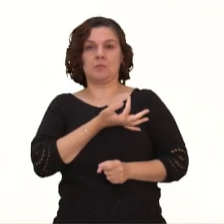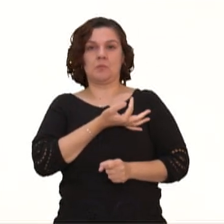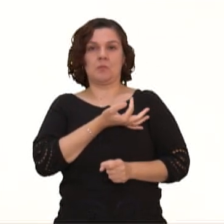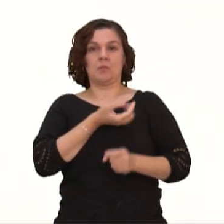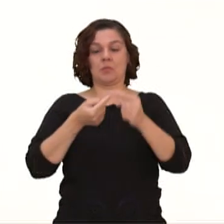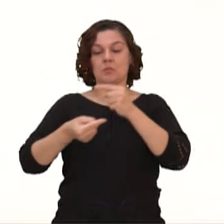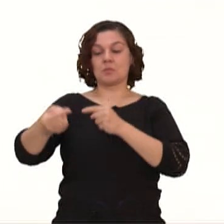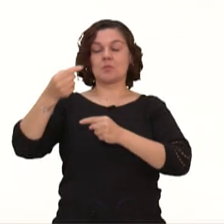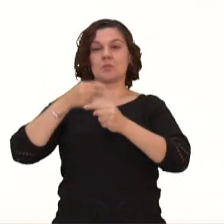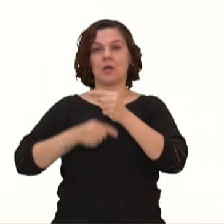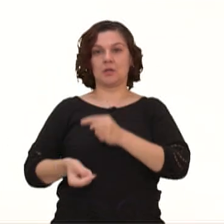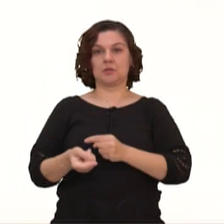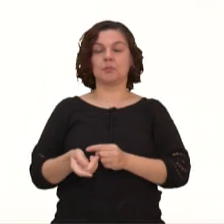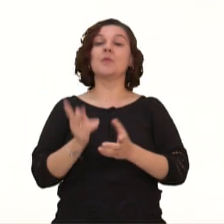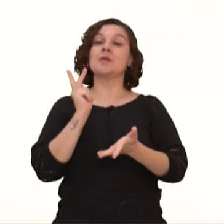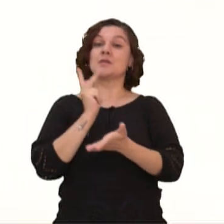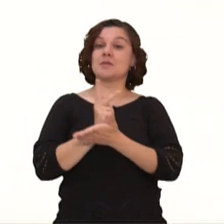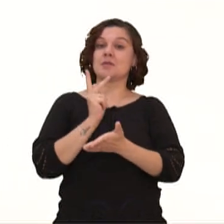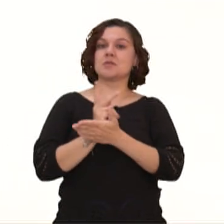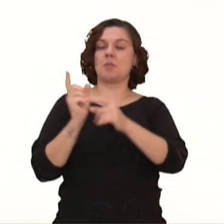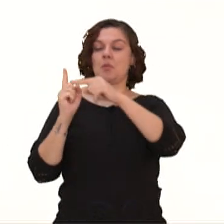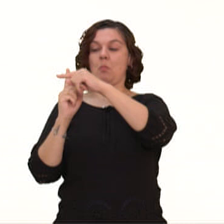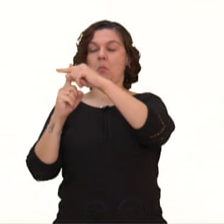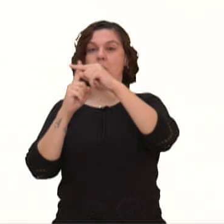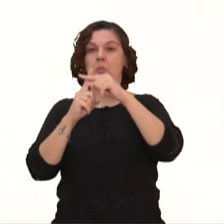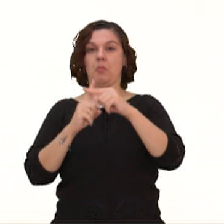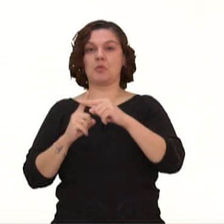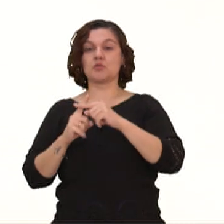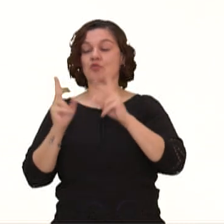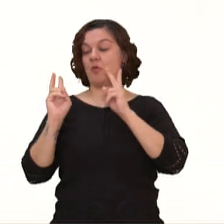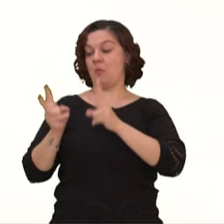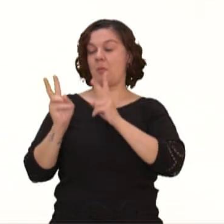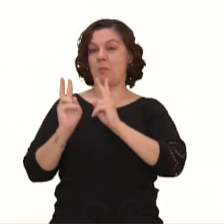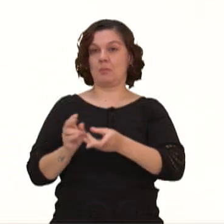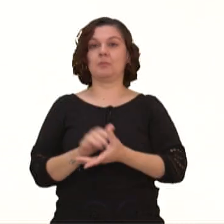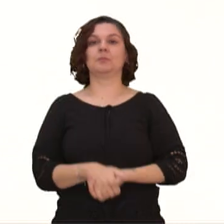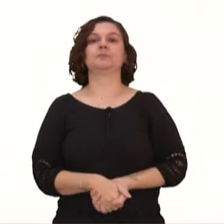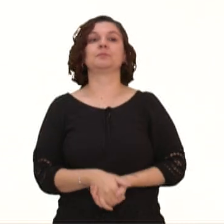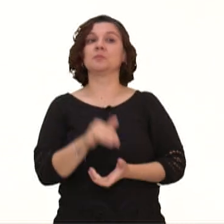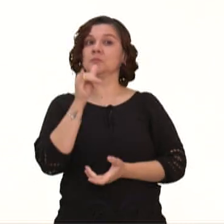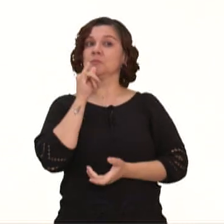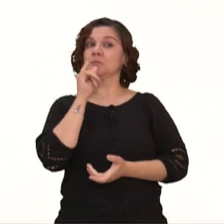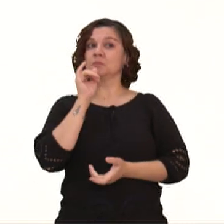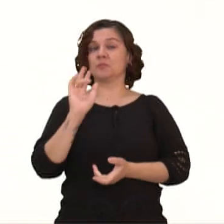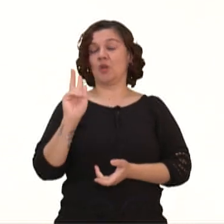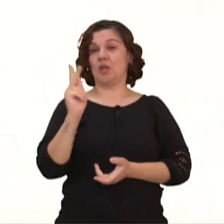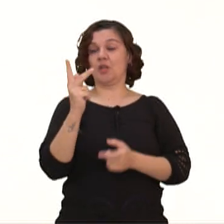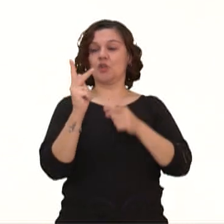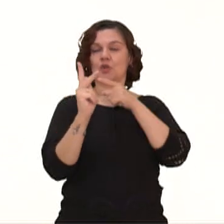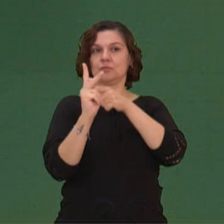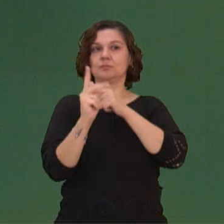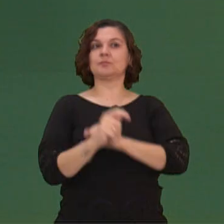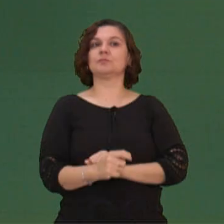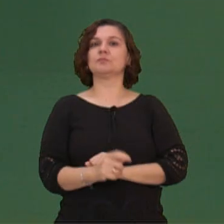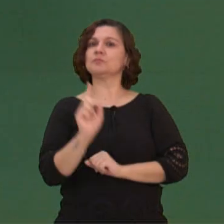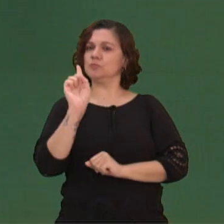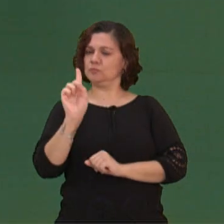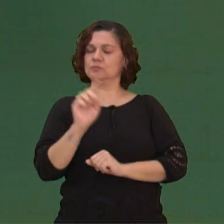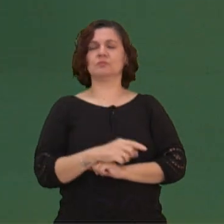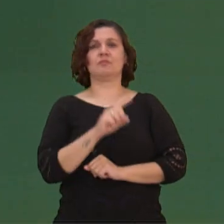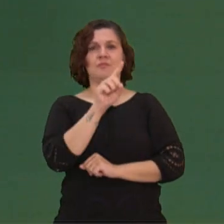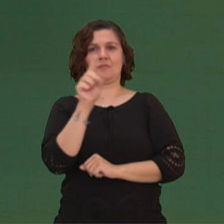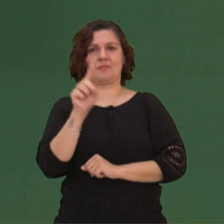com o mesmo número de prótons são a mesma coisa, são o mesmo elemento químico. Por exemplo, o hidrogênio. Número atômico,